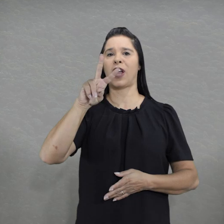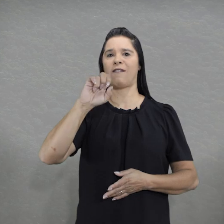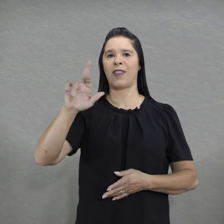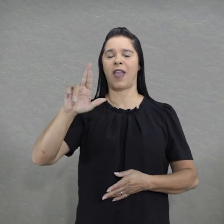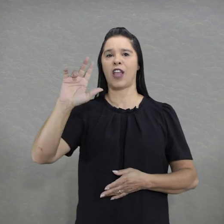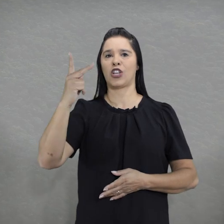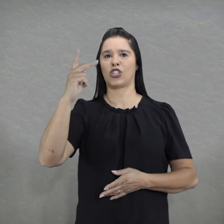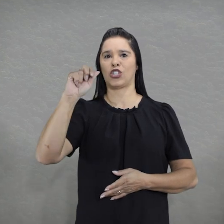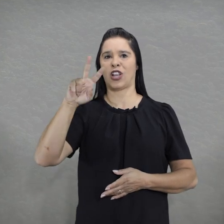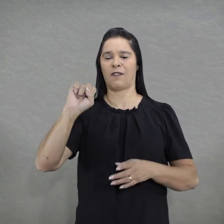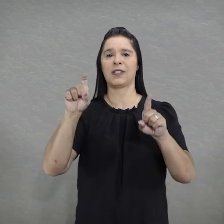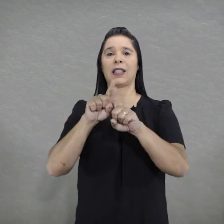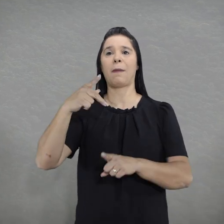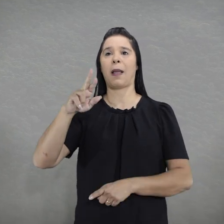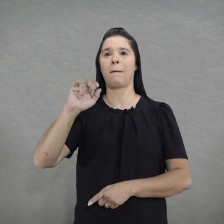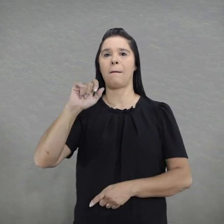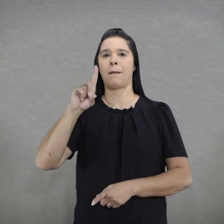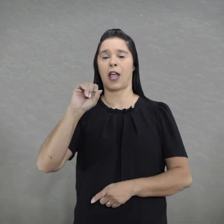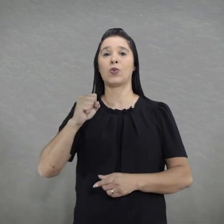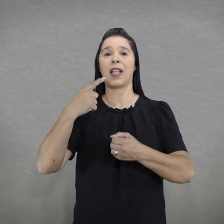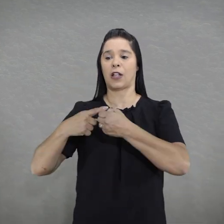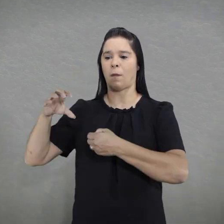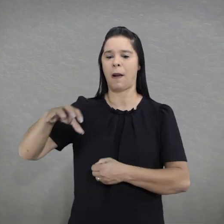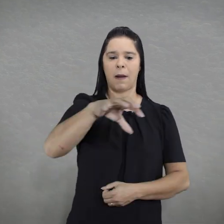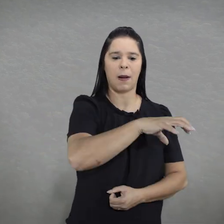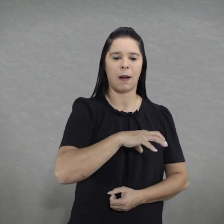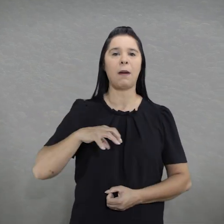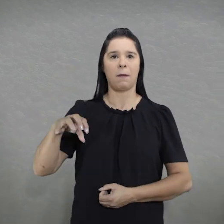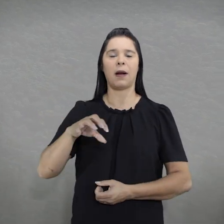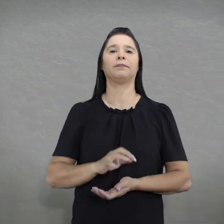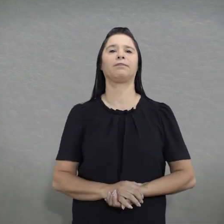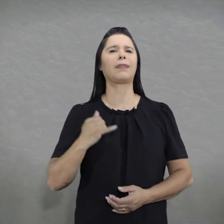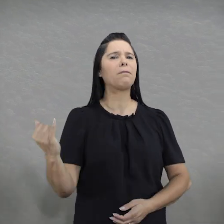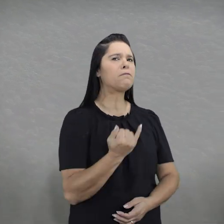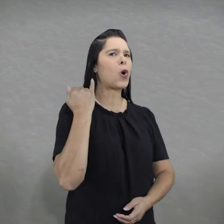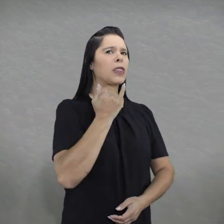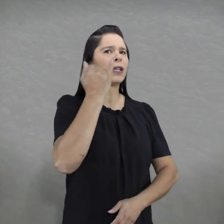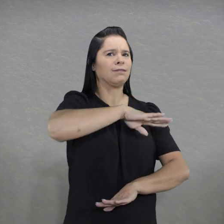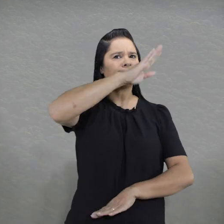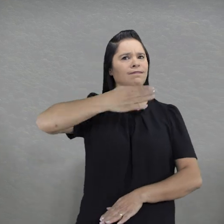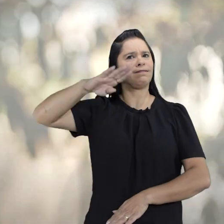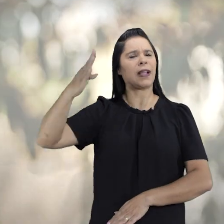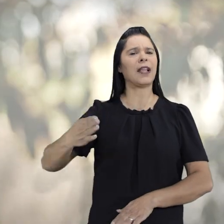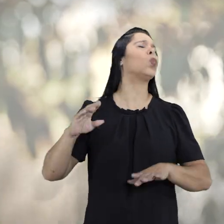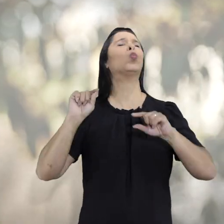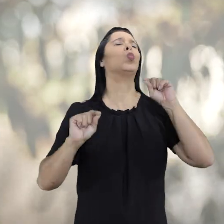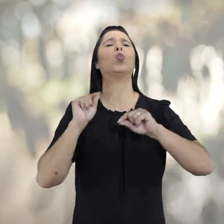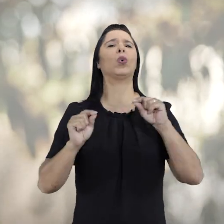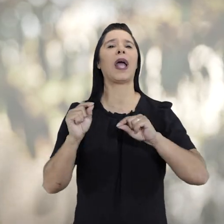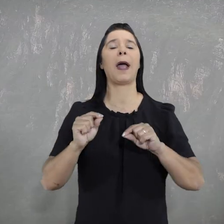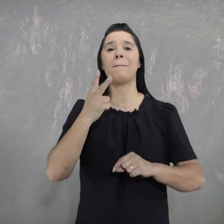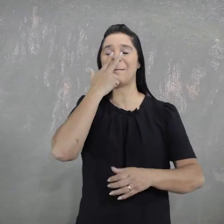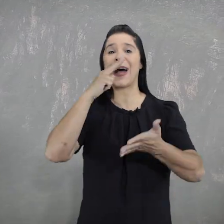Chaves e Prados, que vão fazer parte desse contexto serrano. A importância, a serra em si, ela